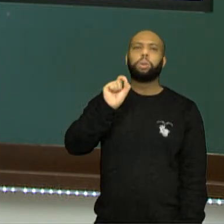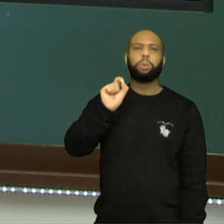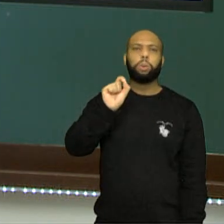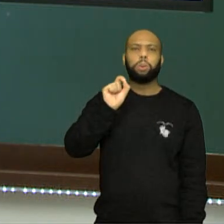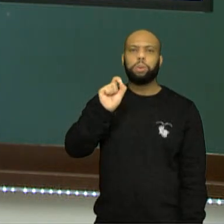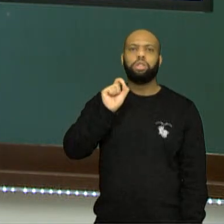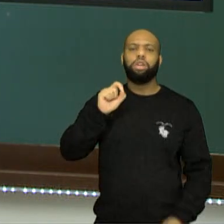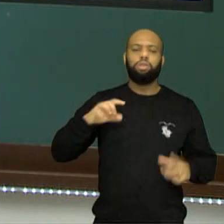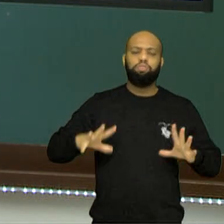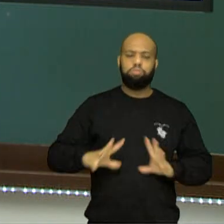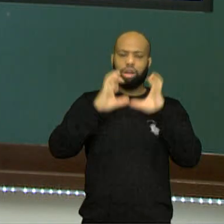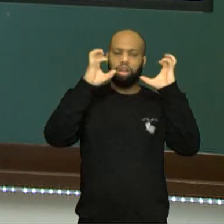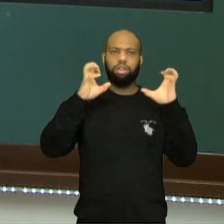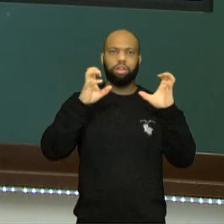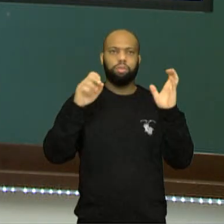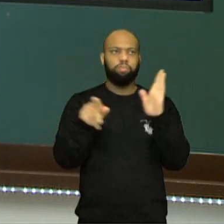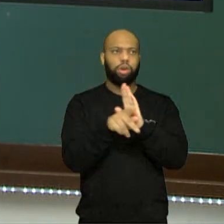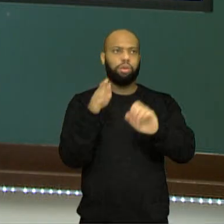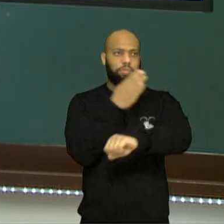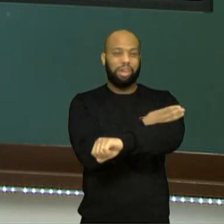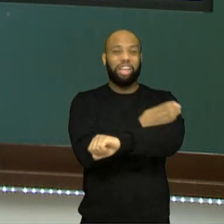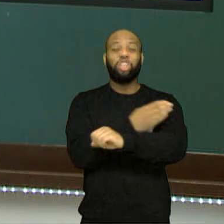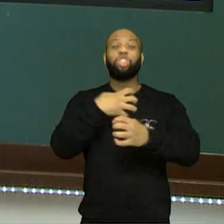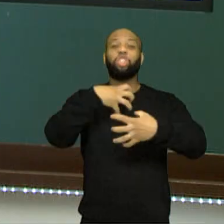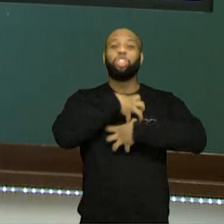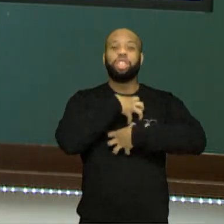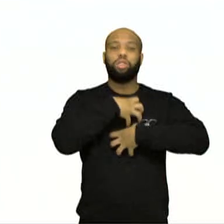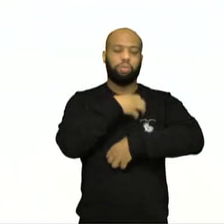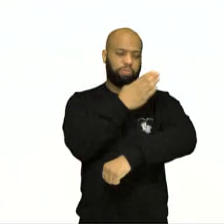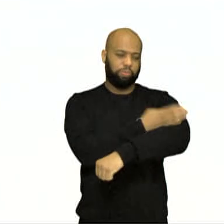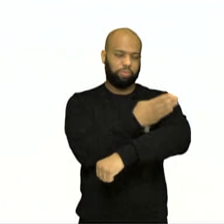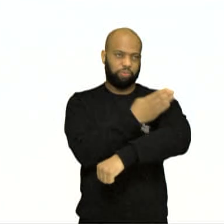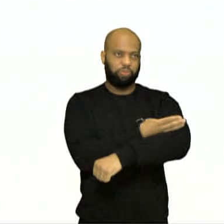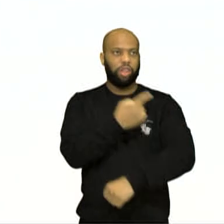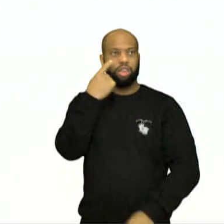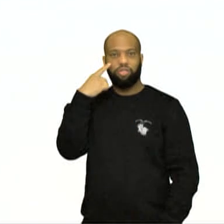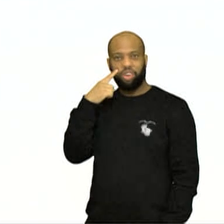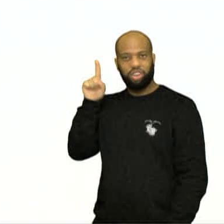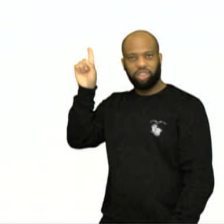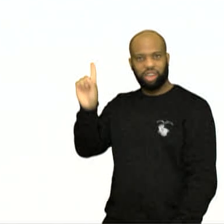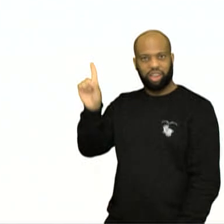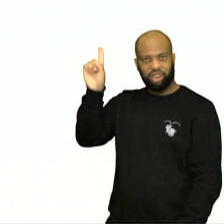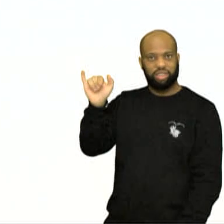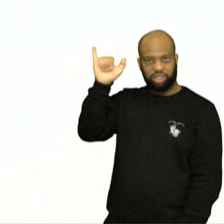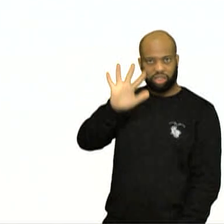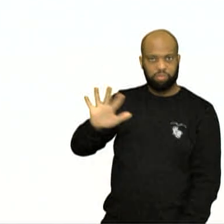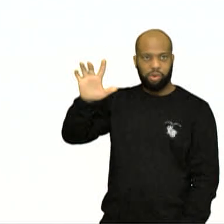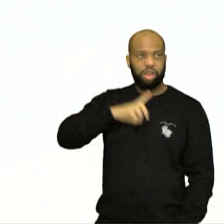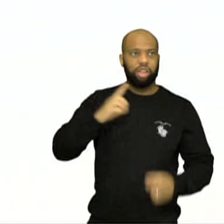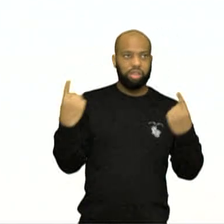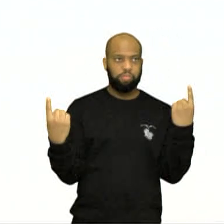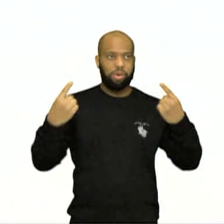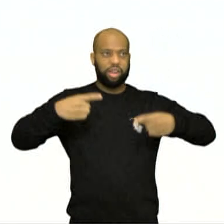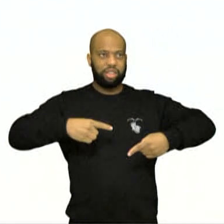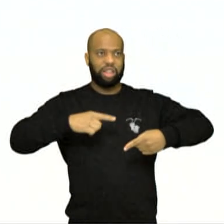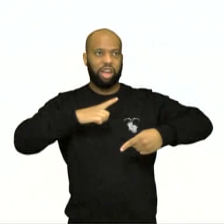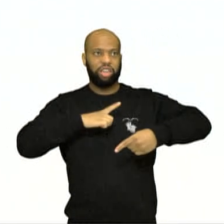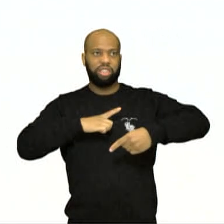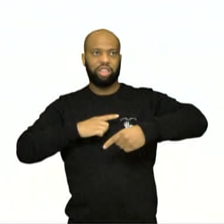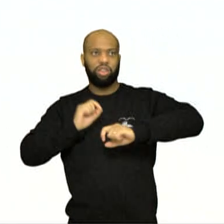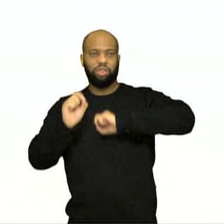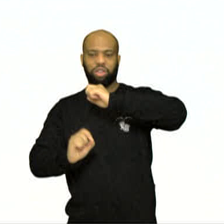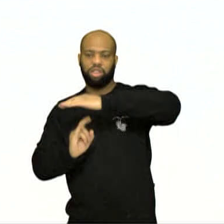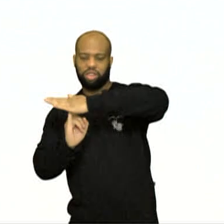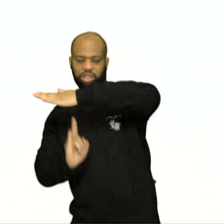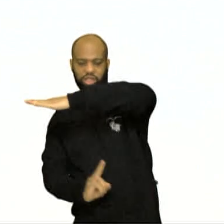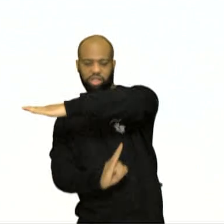esse conflito ele foi medieval. Vamos tentar analisar essa imagem, né? Essa é uma imagem da batalha sobre a ponte do rio Sena, em Paris, né, uma